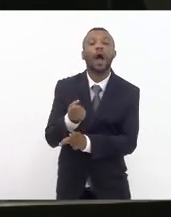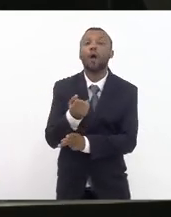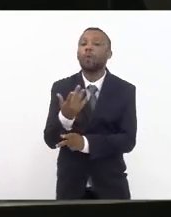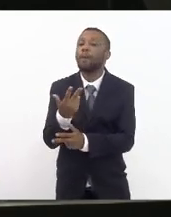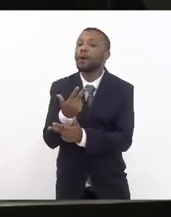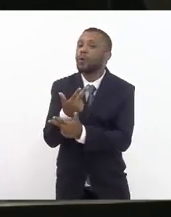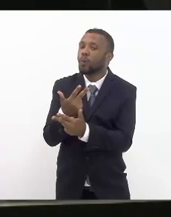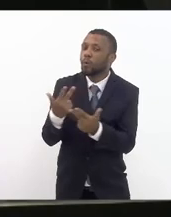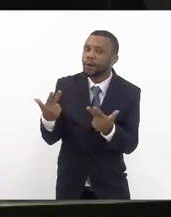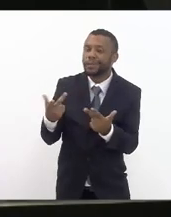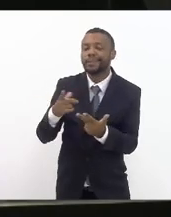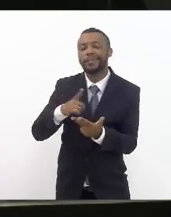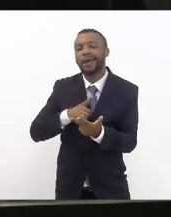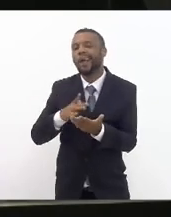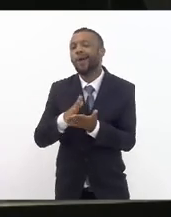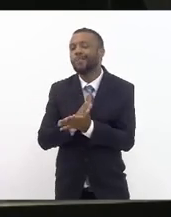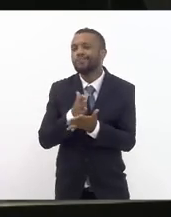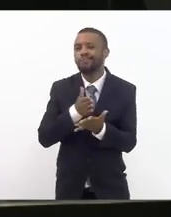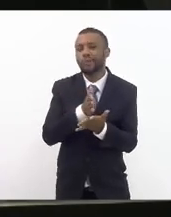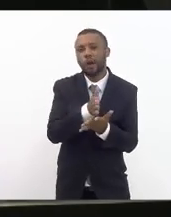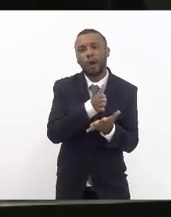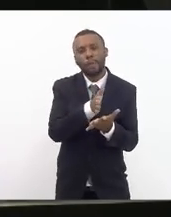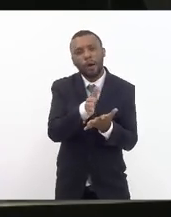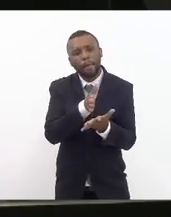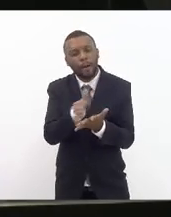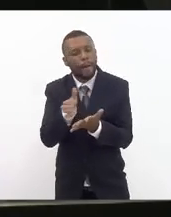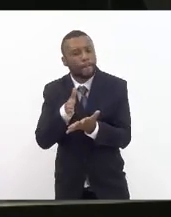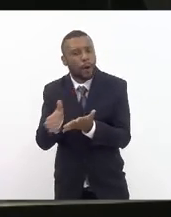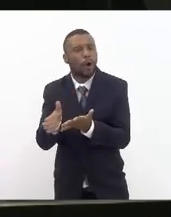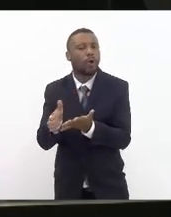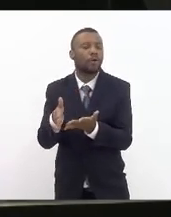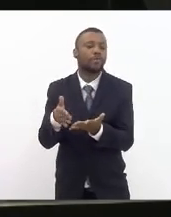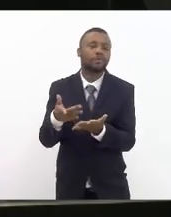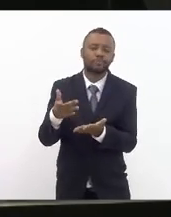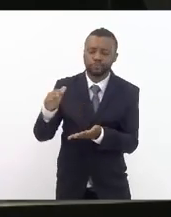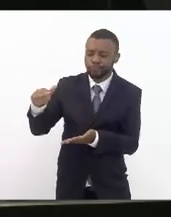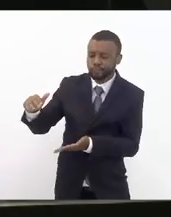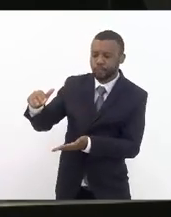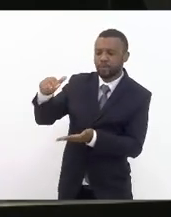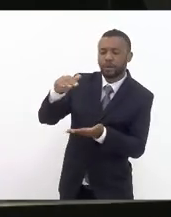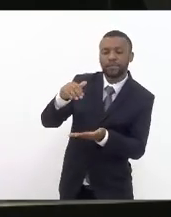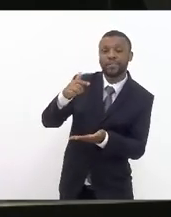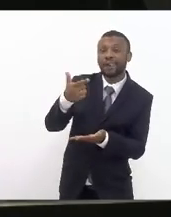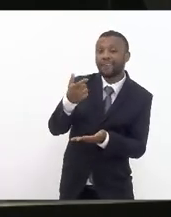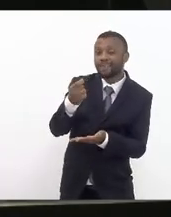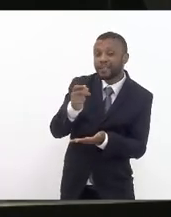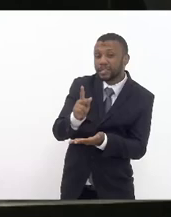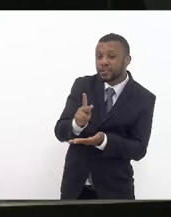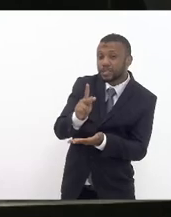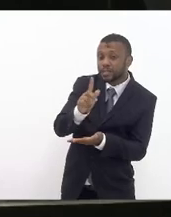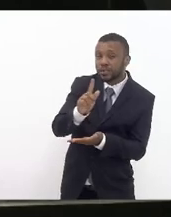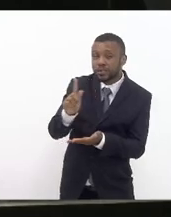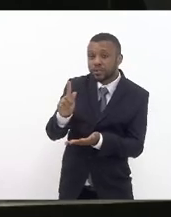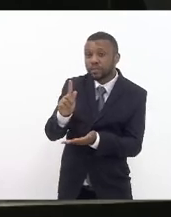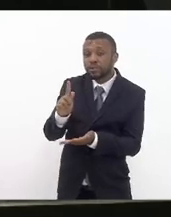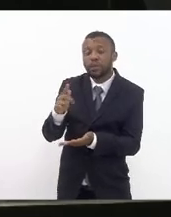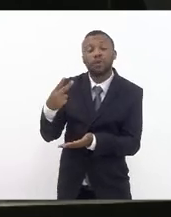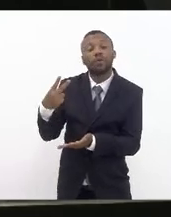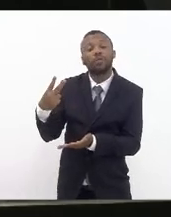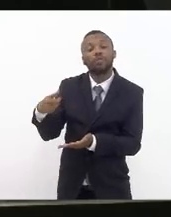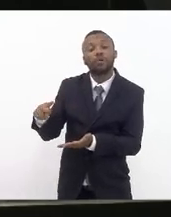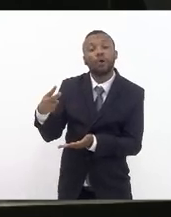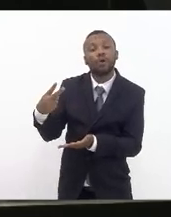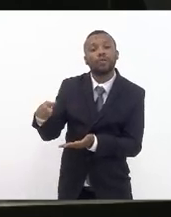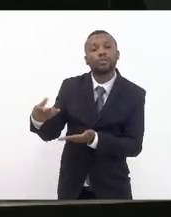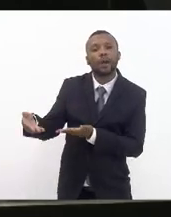atravessadores cerca de um latão com cerca de 20 quilos por R$ 2,00. Deputada